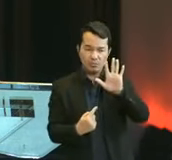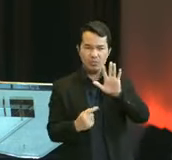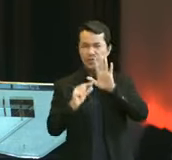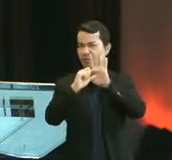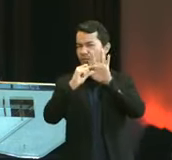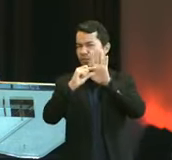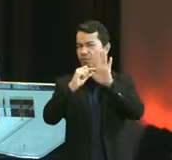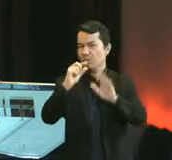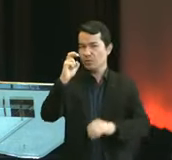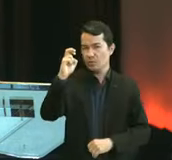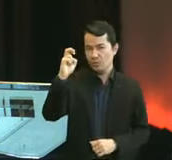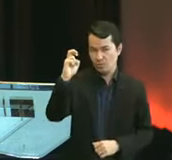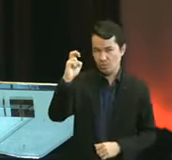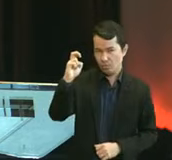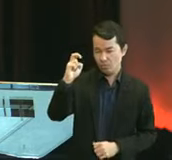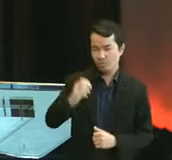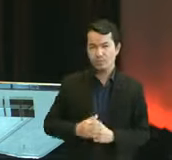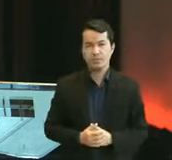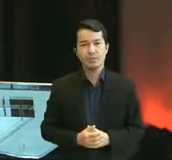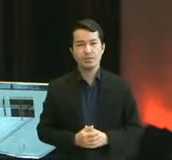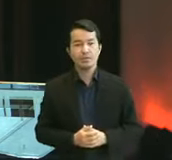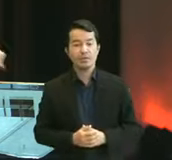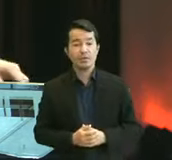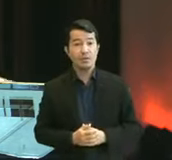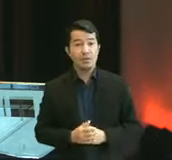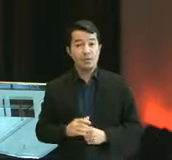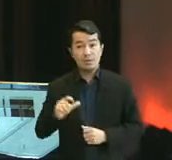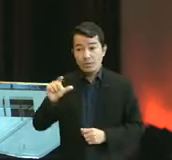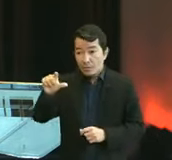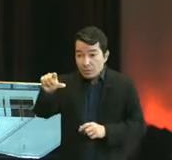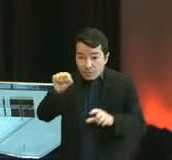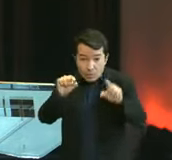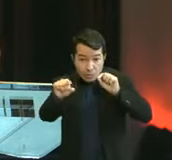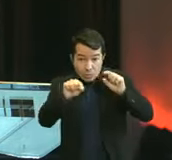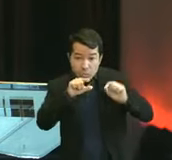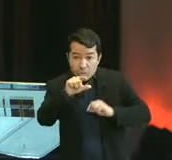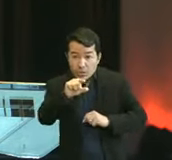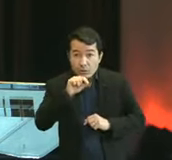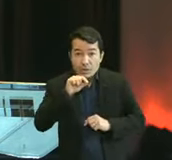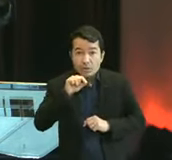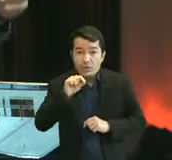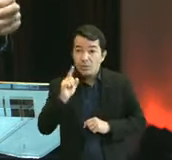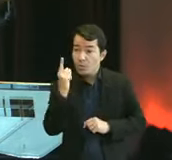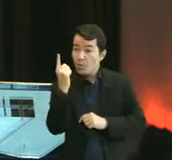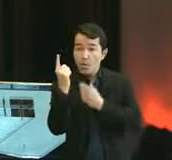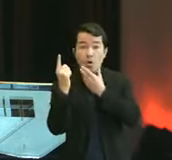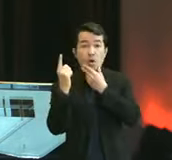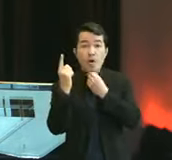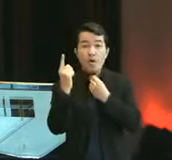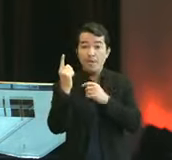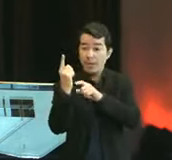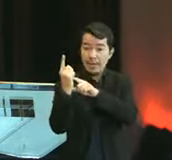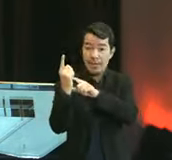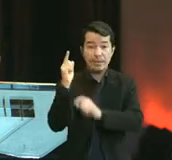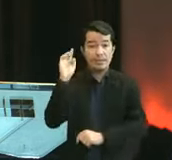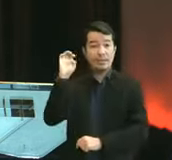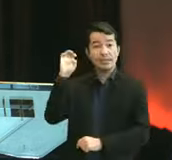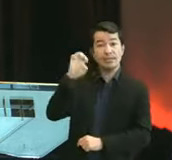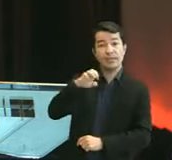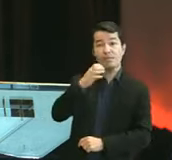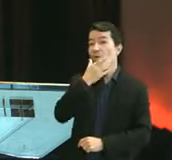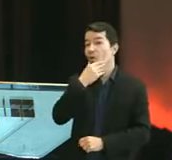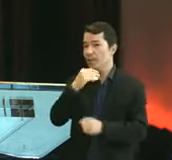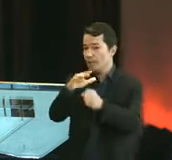5. Então escolheram Estevão, homem cheio do Espírito